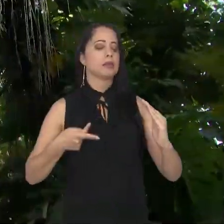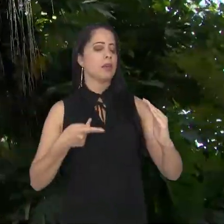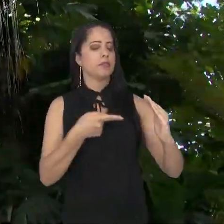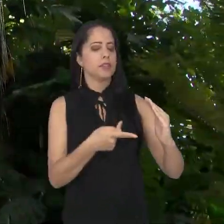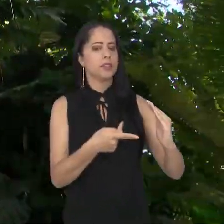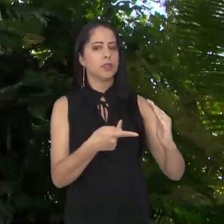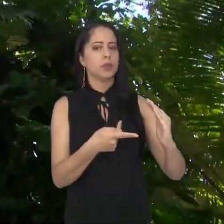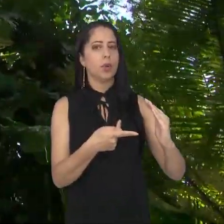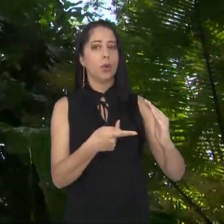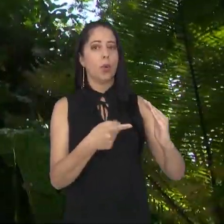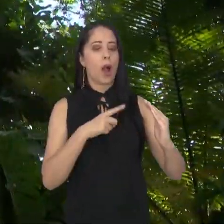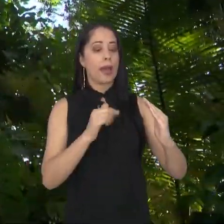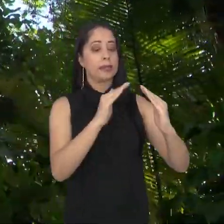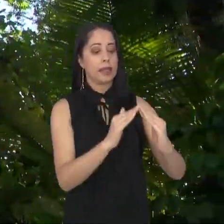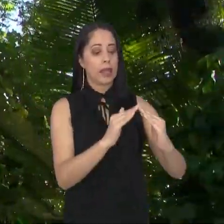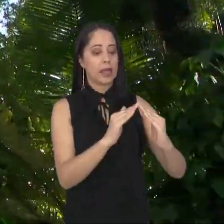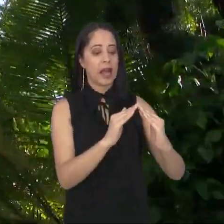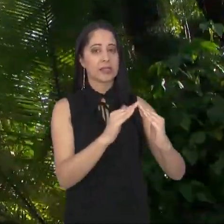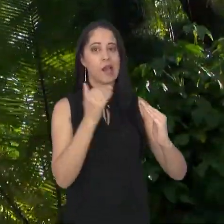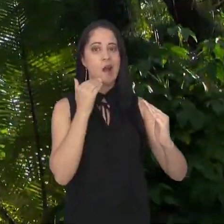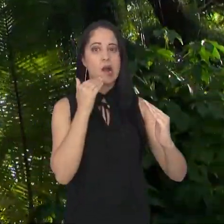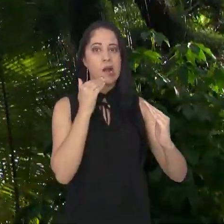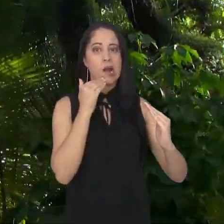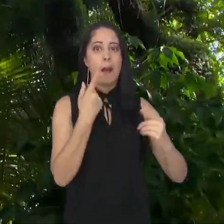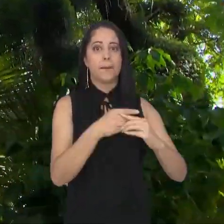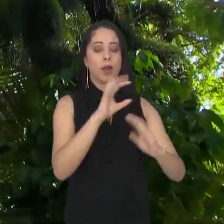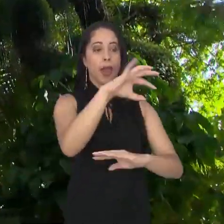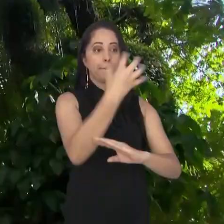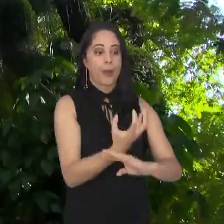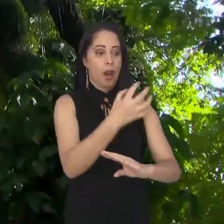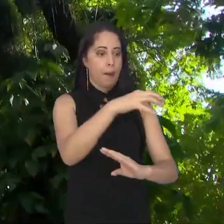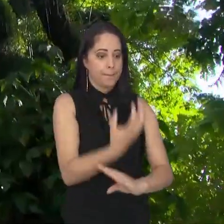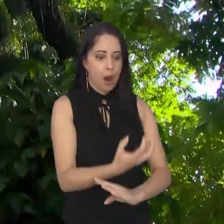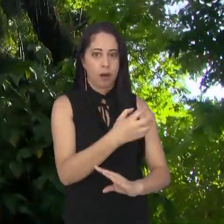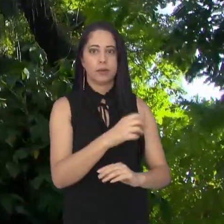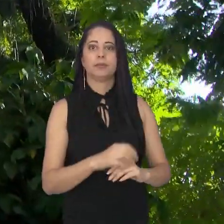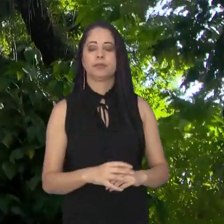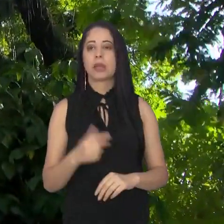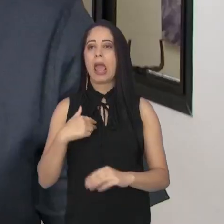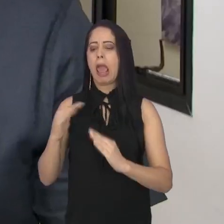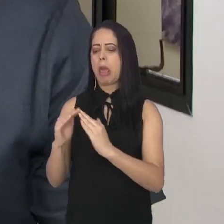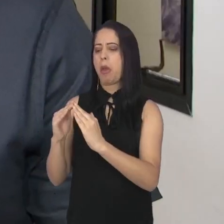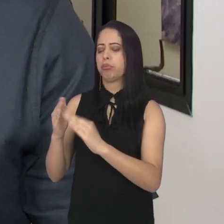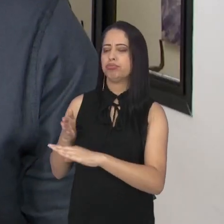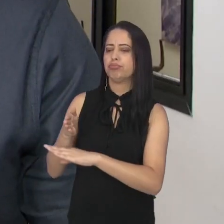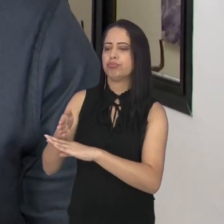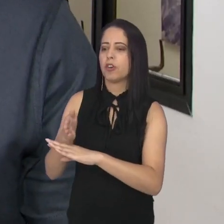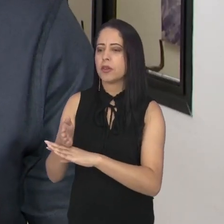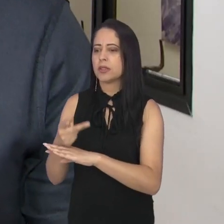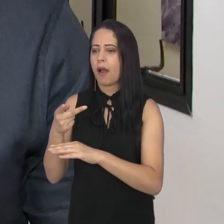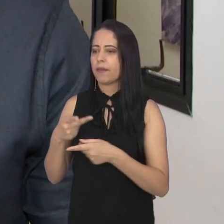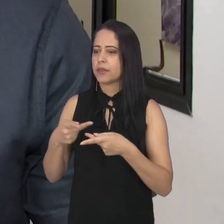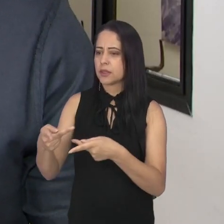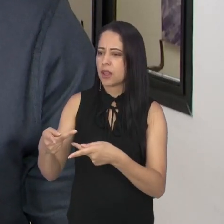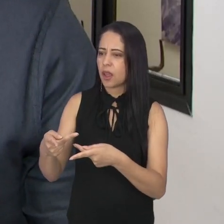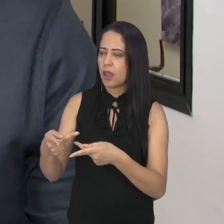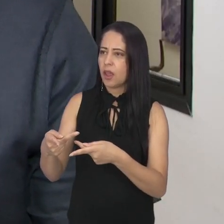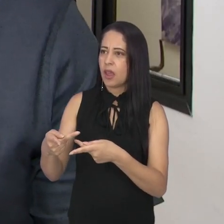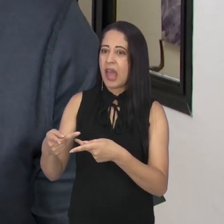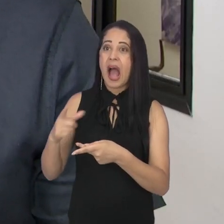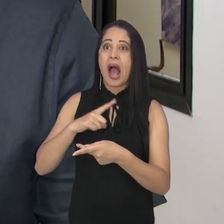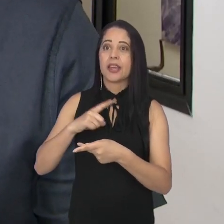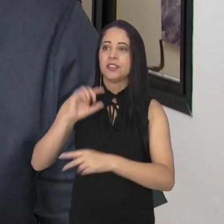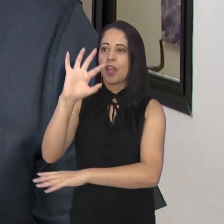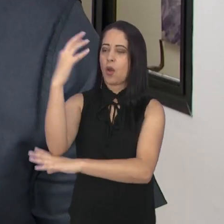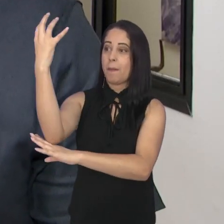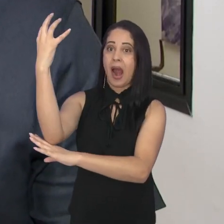visita a uma casa cujos telhados estavam danificados por conta de um pé de abacate. Visitando uma pessoa, foi daí que saiu a